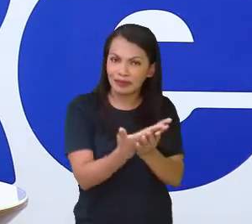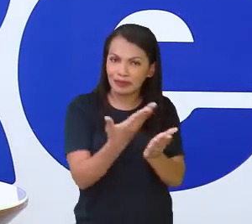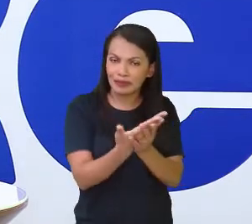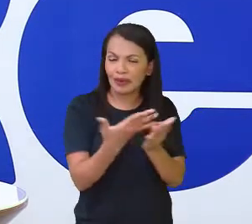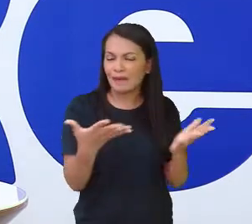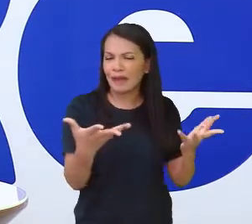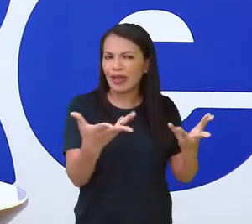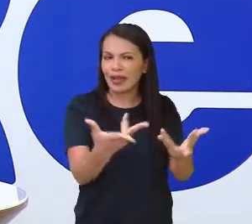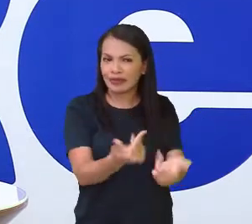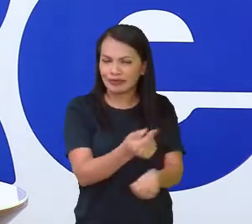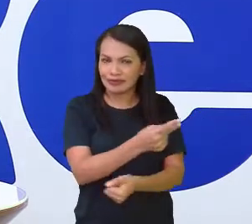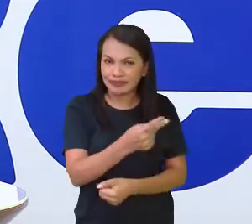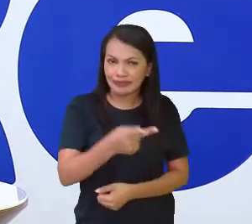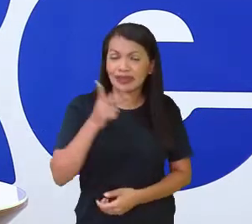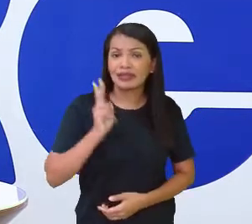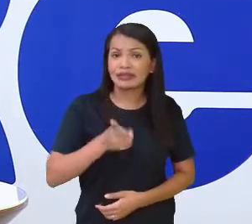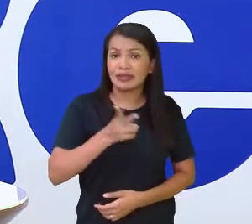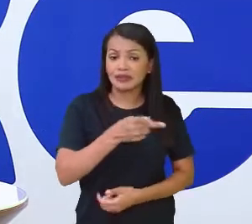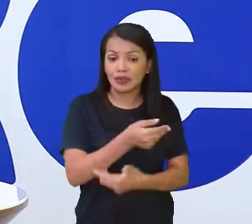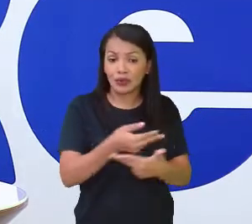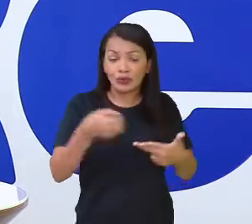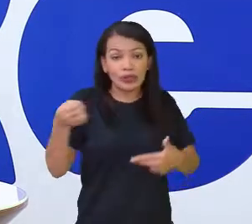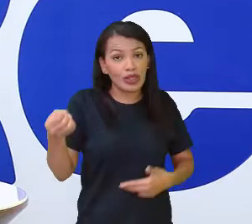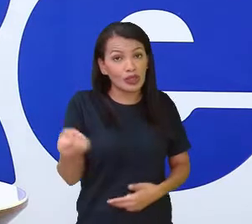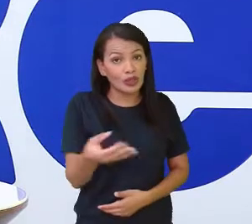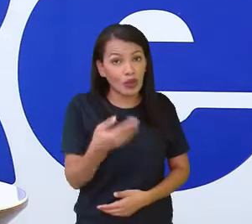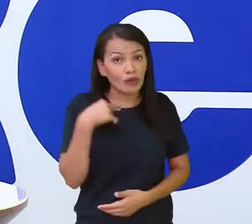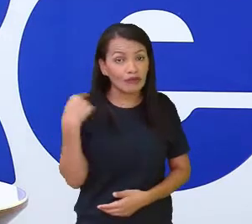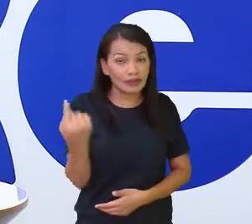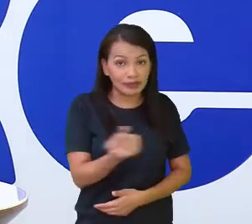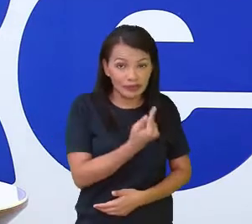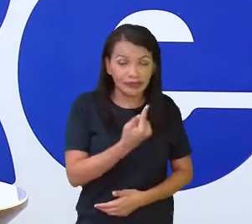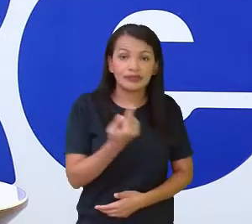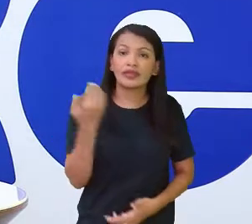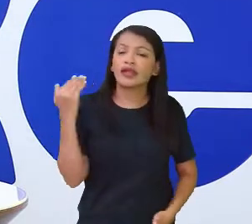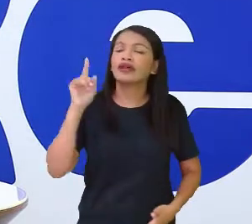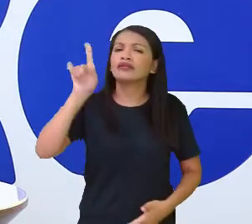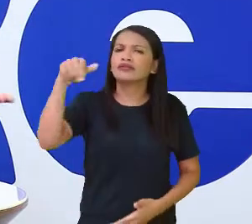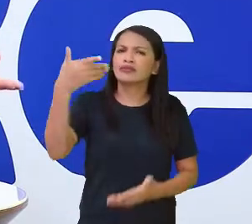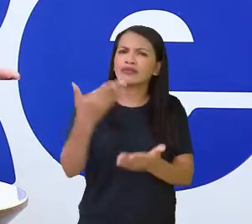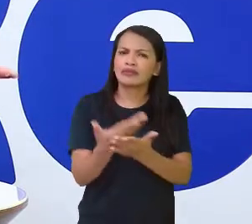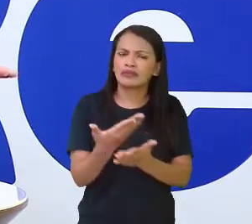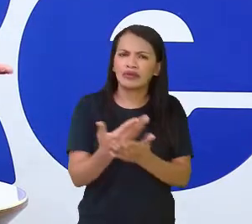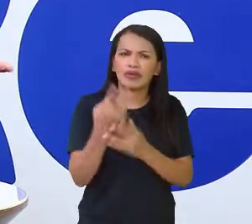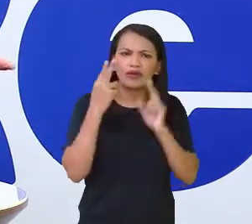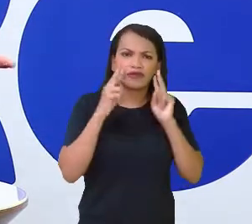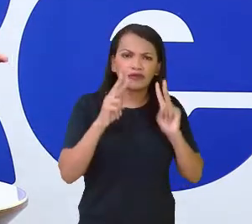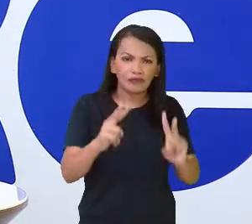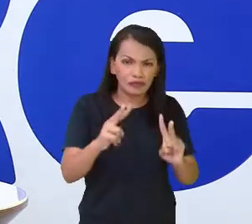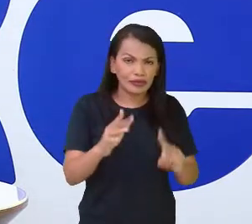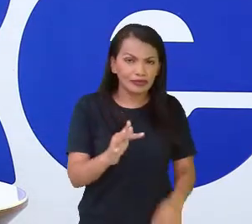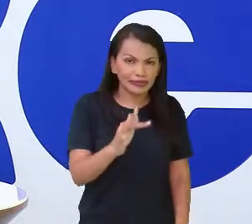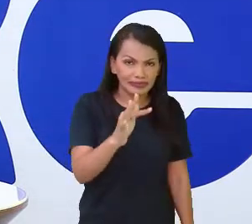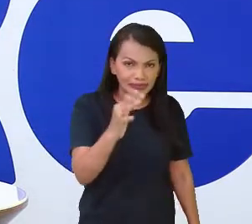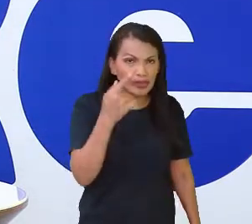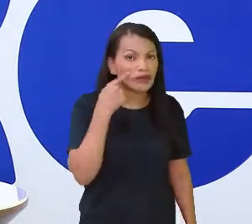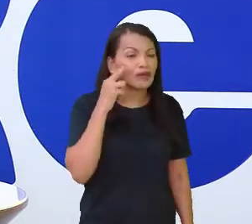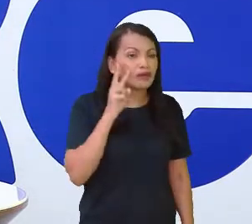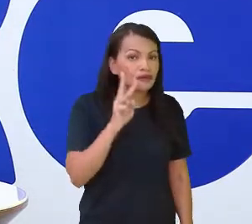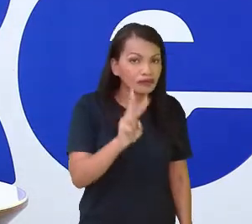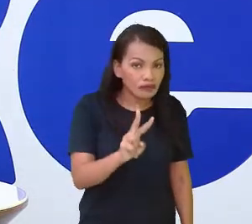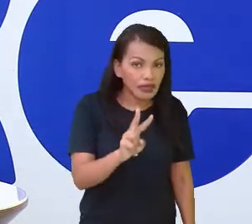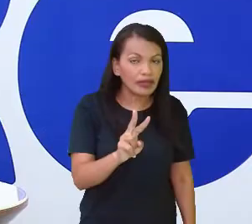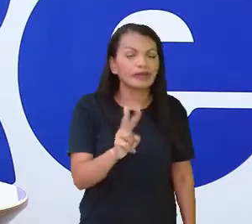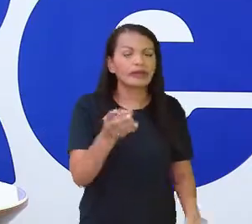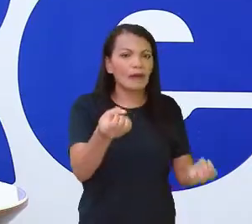do professor, né? Ele sempre traz coisas novas pra gente. Até a próxima, a gente se vê em breve, né? Em breve, não